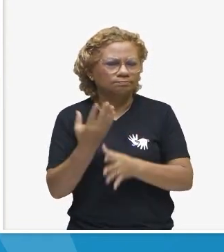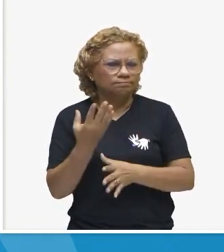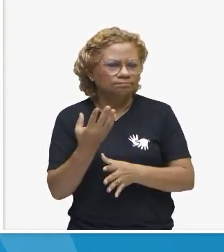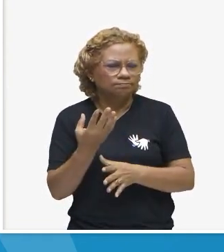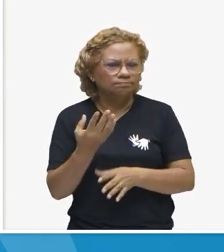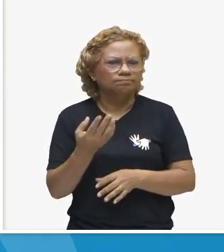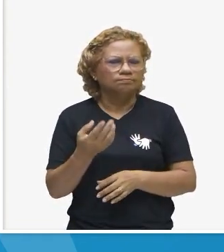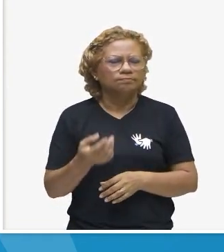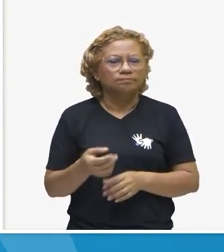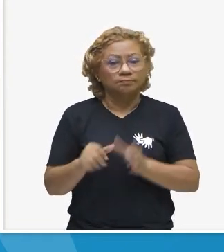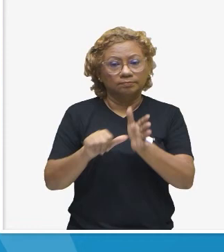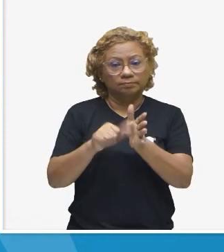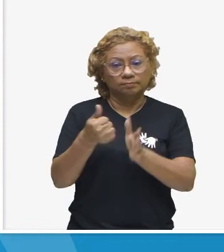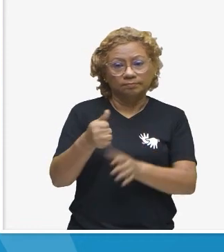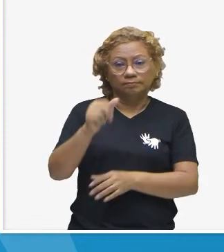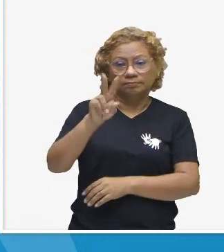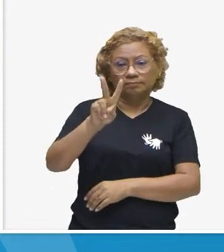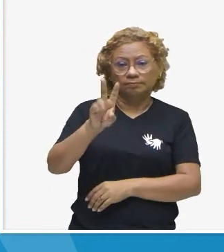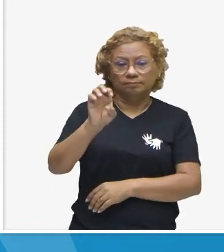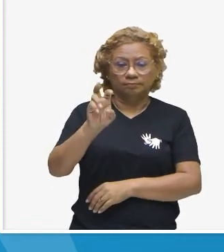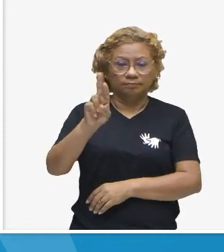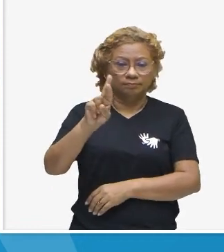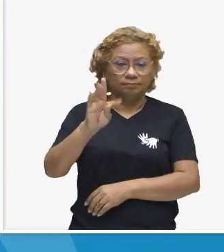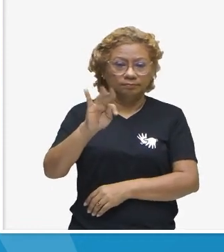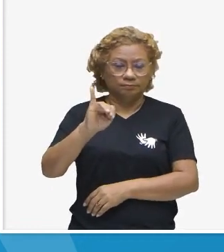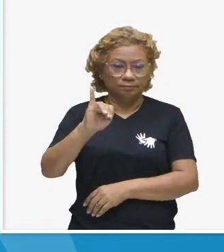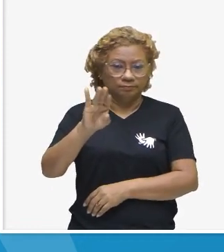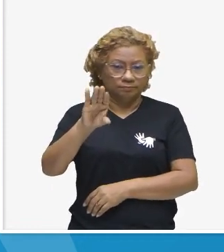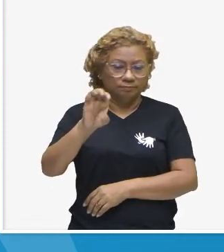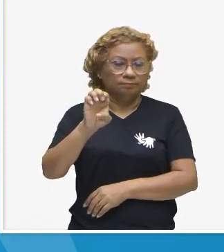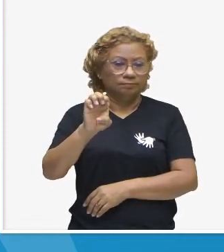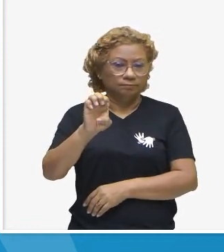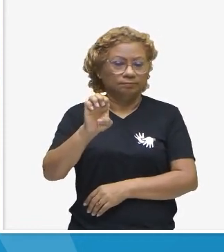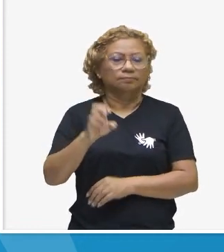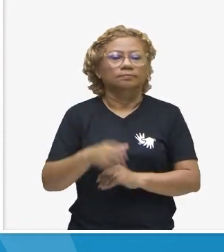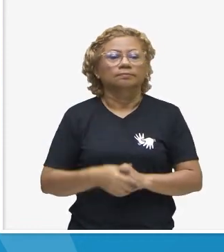quando você tem, por exemplo,